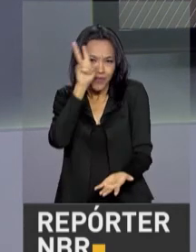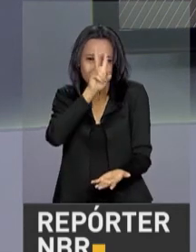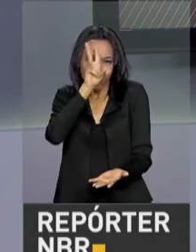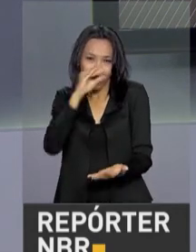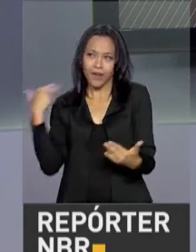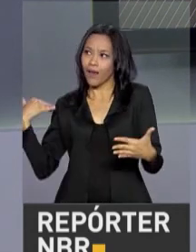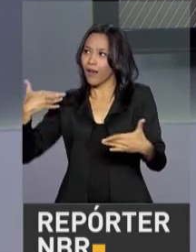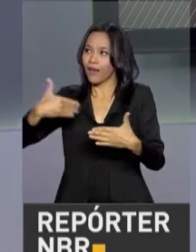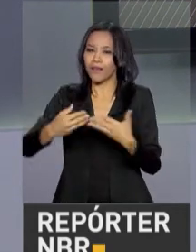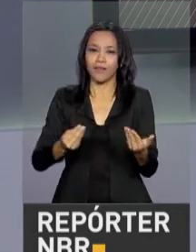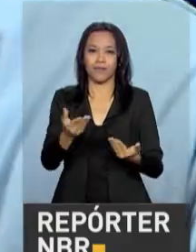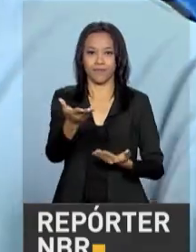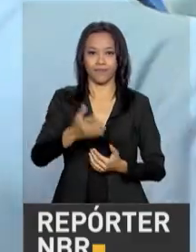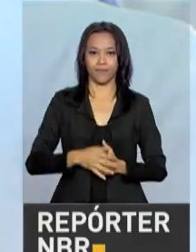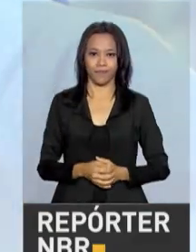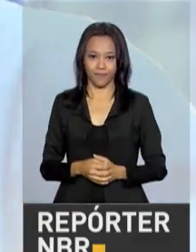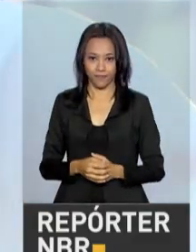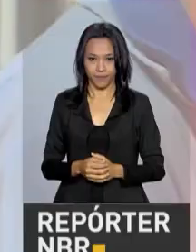dessa trajetória.